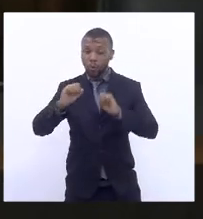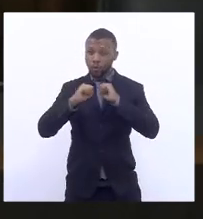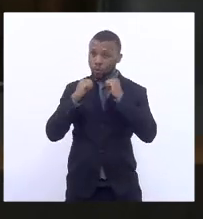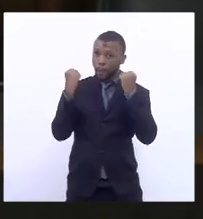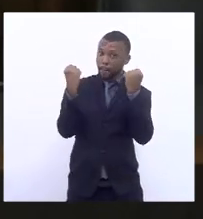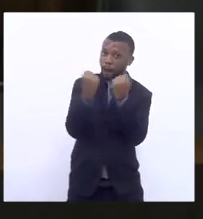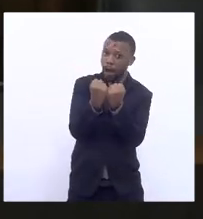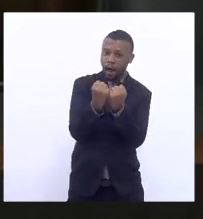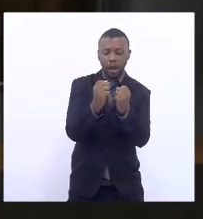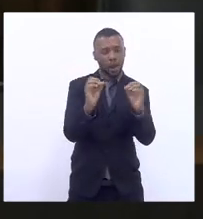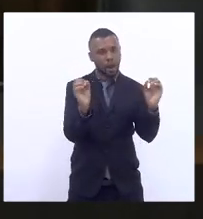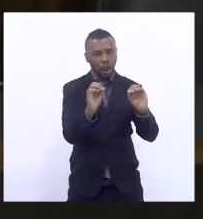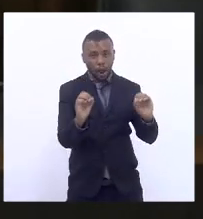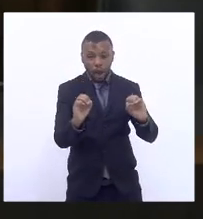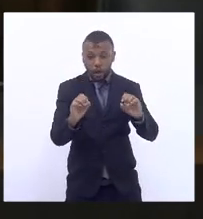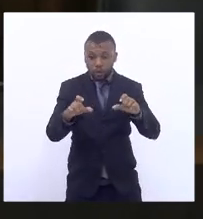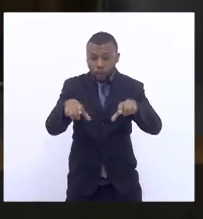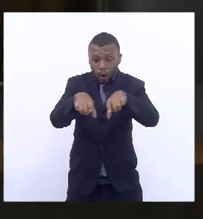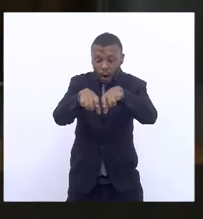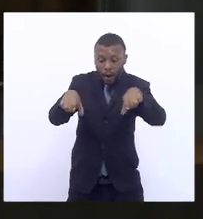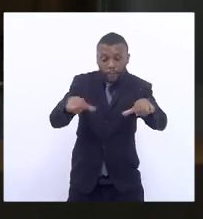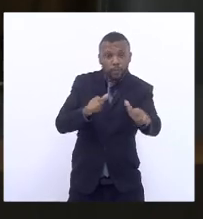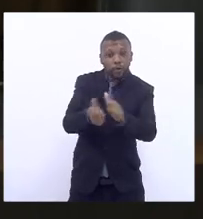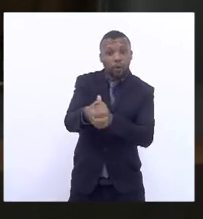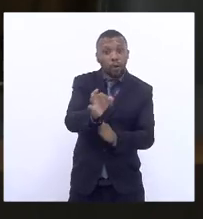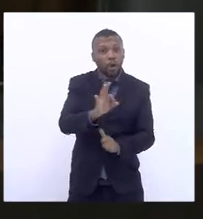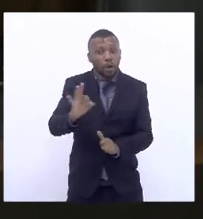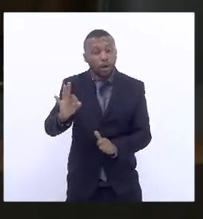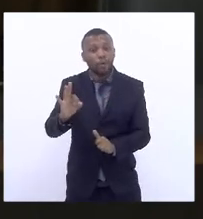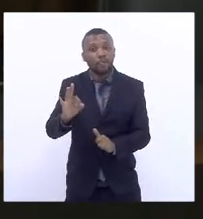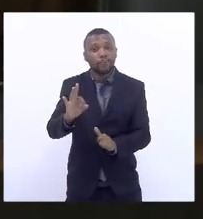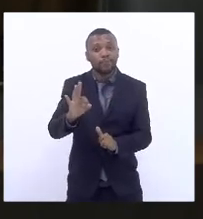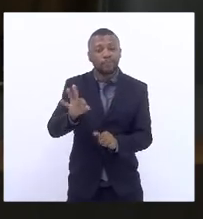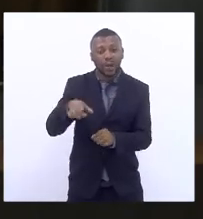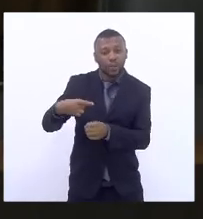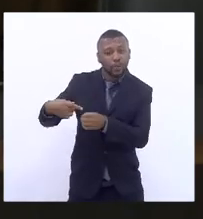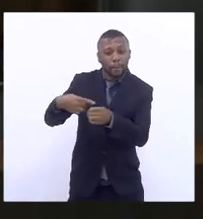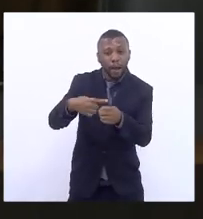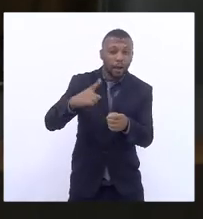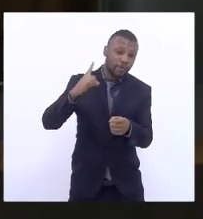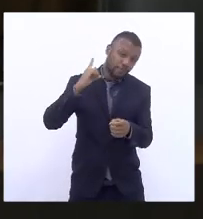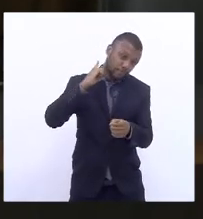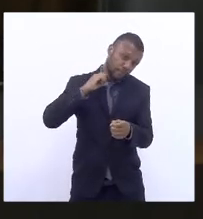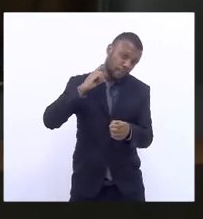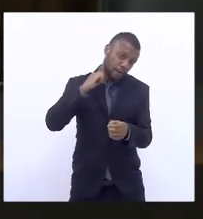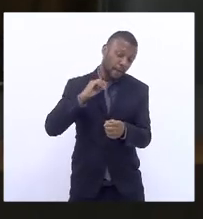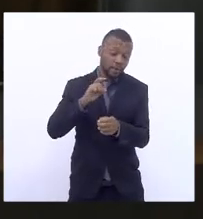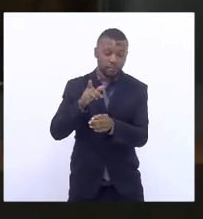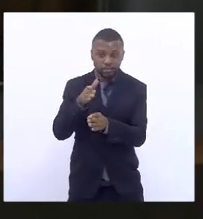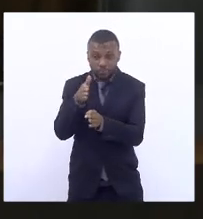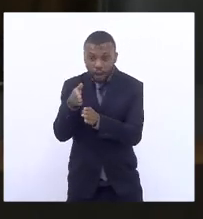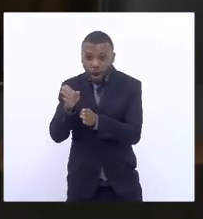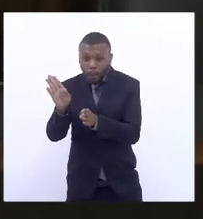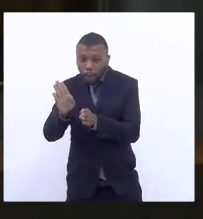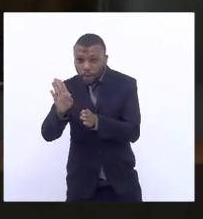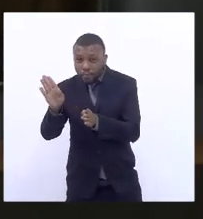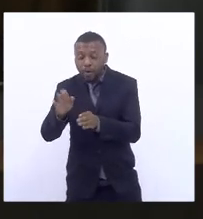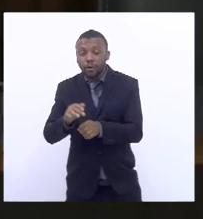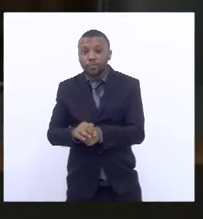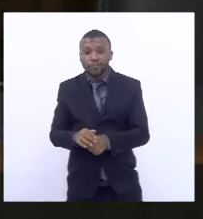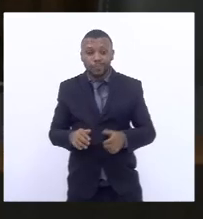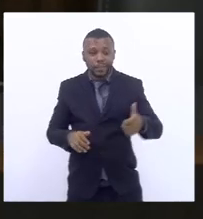Nilton Santos, não no campo de futebol, na divisa do bairro do Flamengo com Botafogo, uns 15